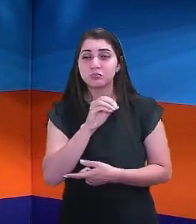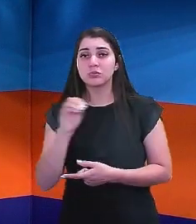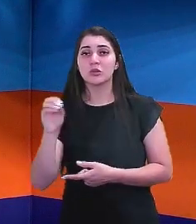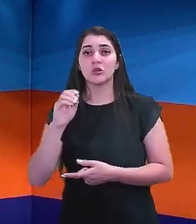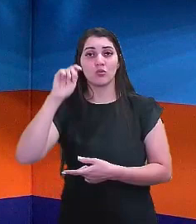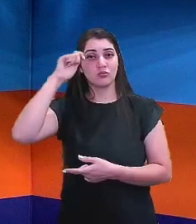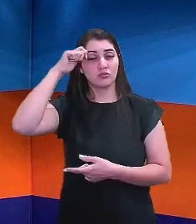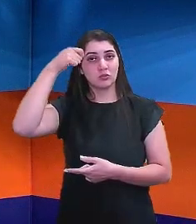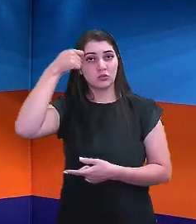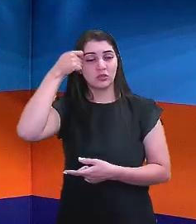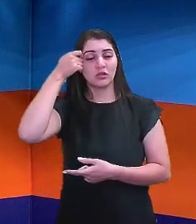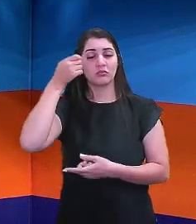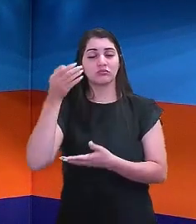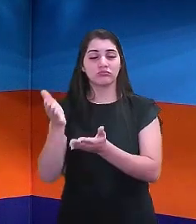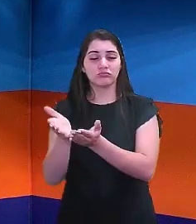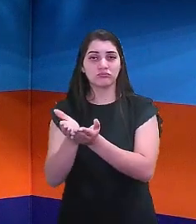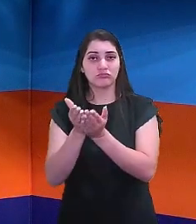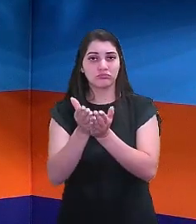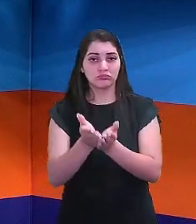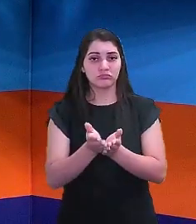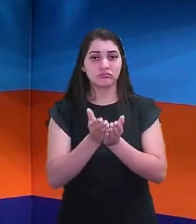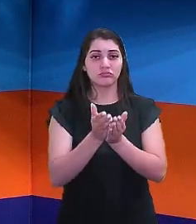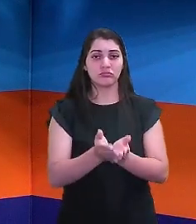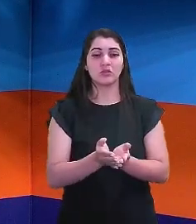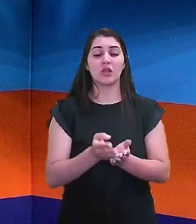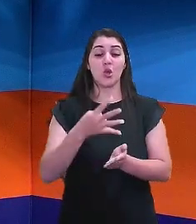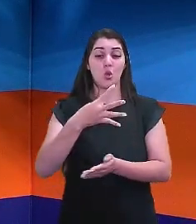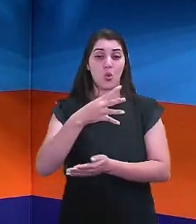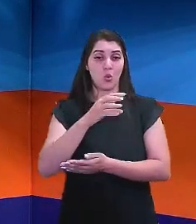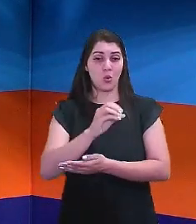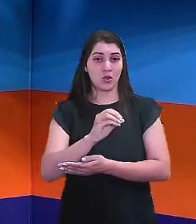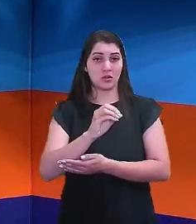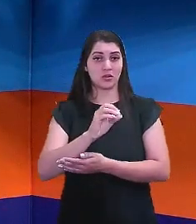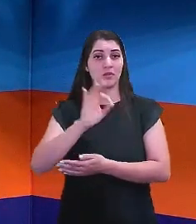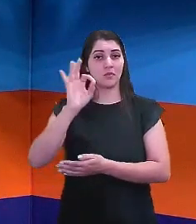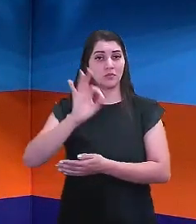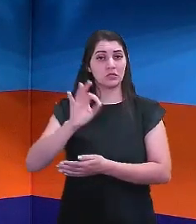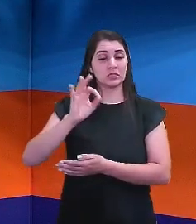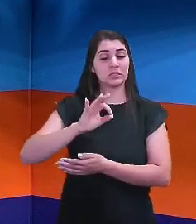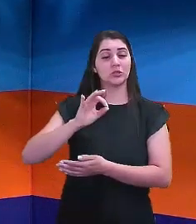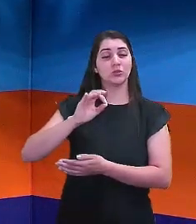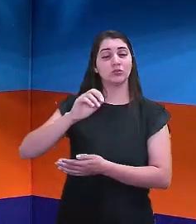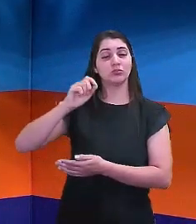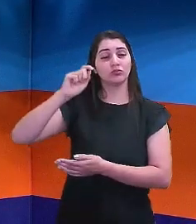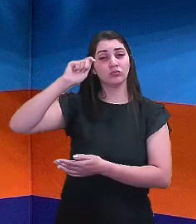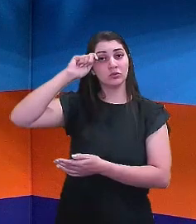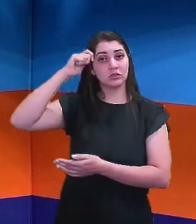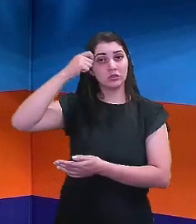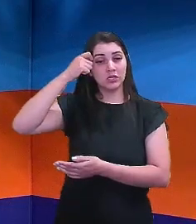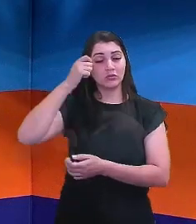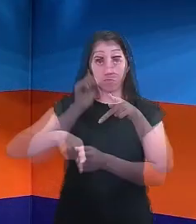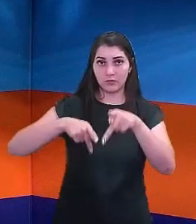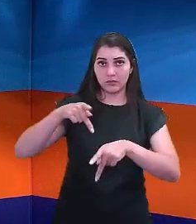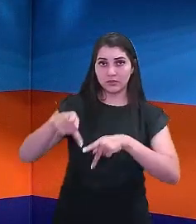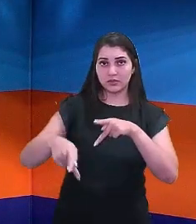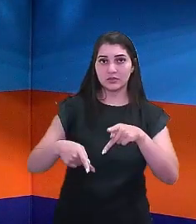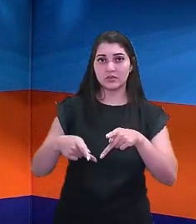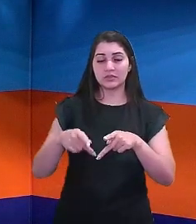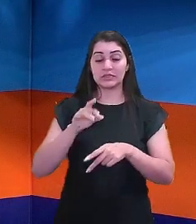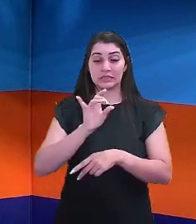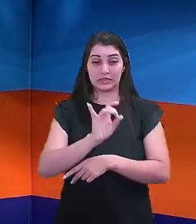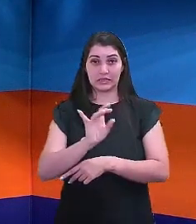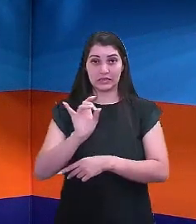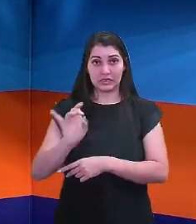Desses bilhões de negros que vieram para ser escravizados, recebemos 40%. Para vocês ter uma análise melhor, A